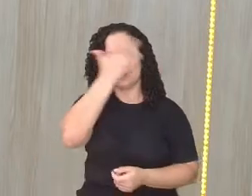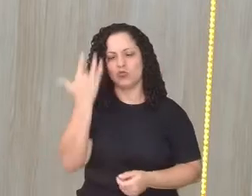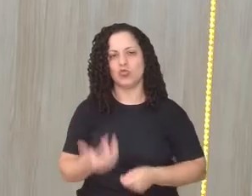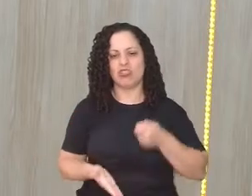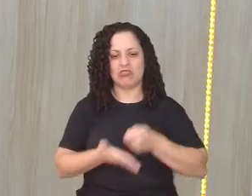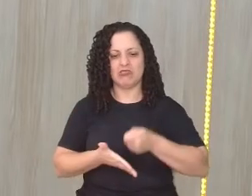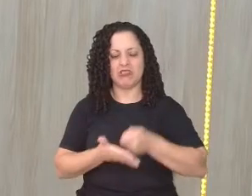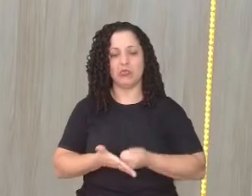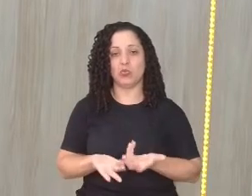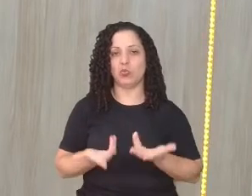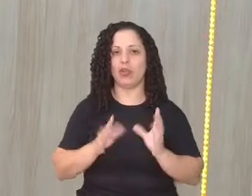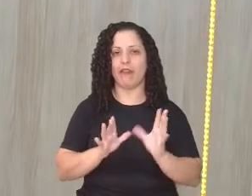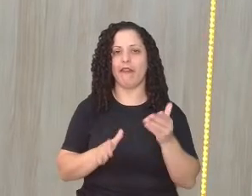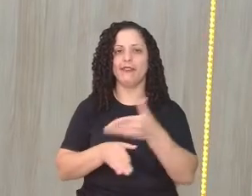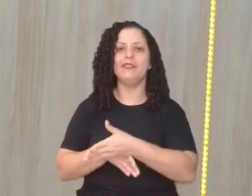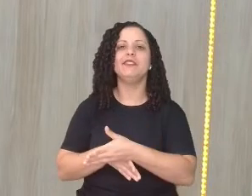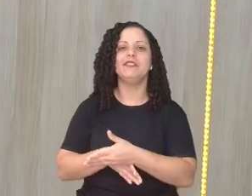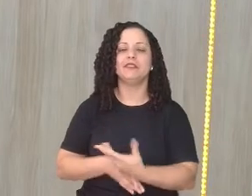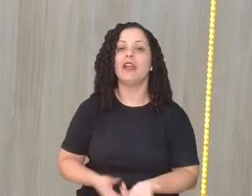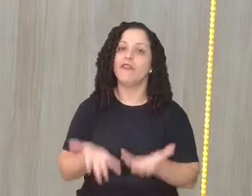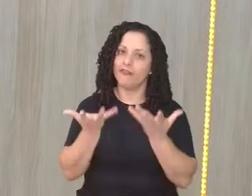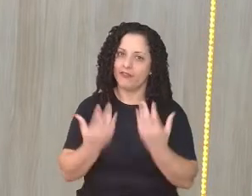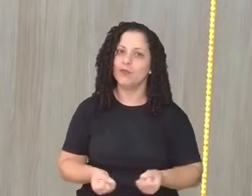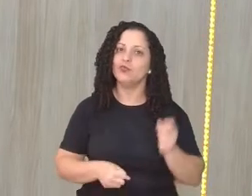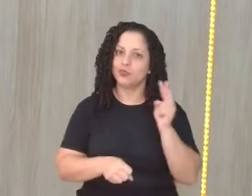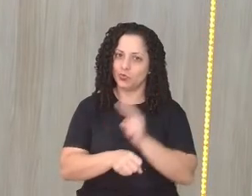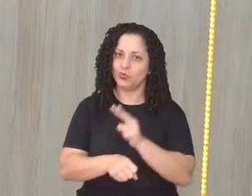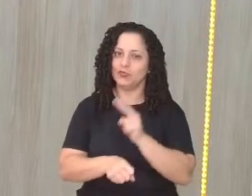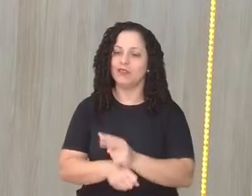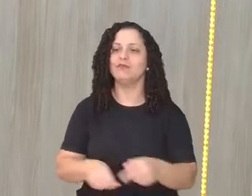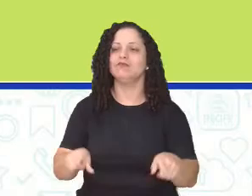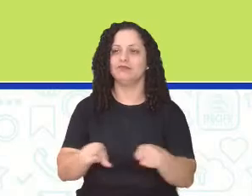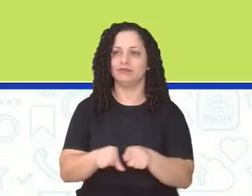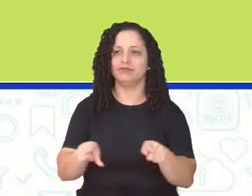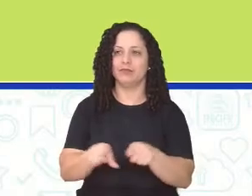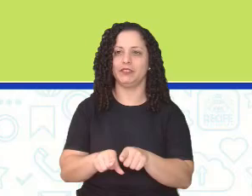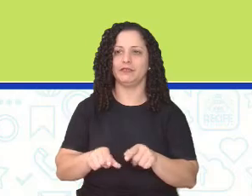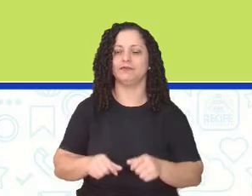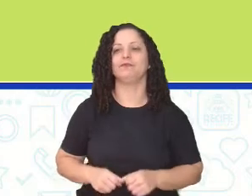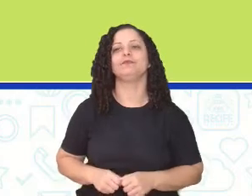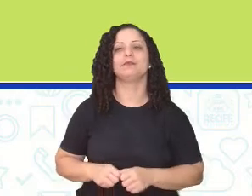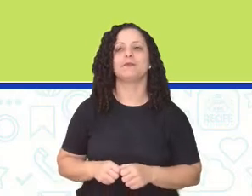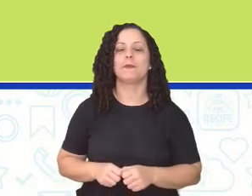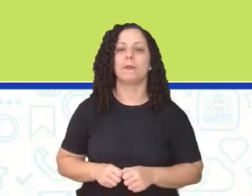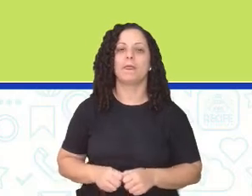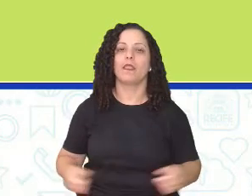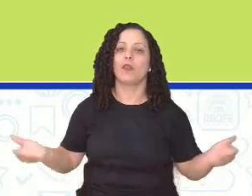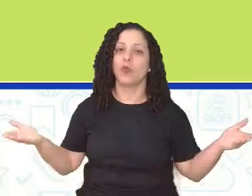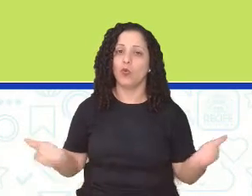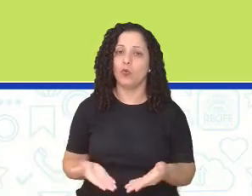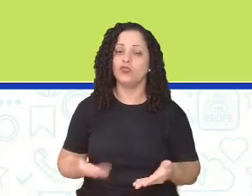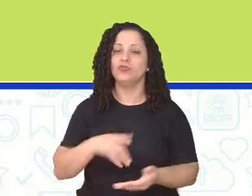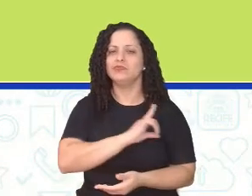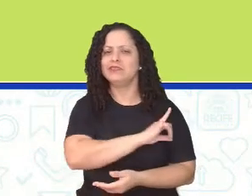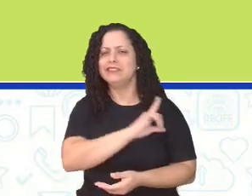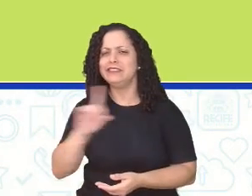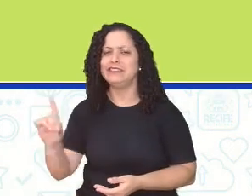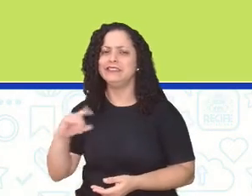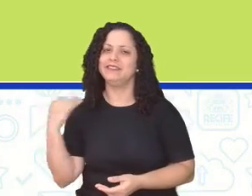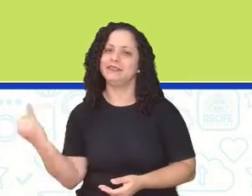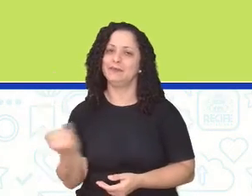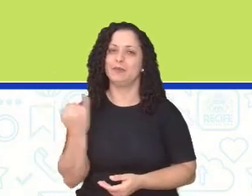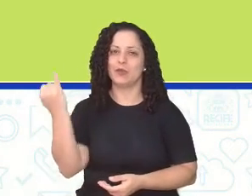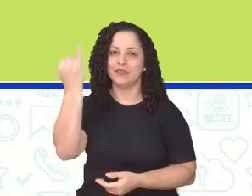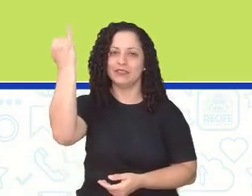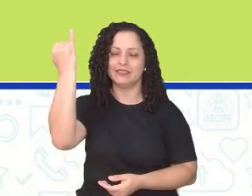médico, a fazer um check-up, né? Então, vamos cuidar deles também. Mas hoje, nós temos o dia muito importante para todos